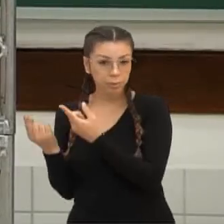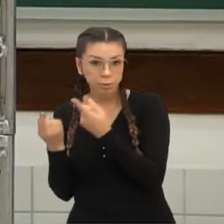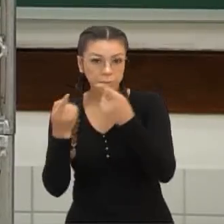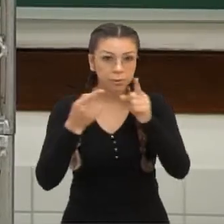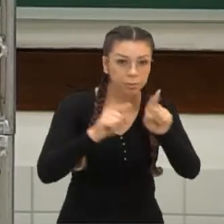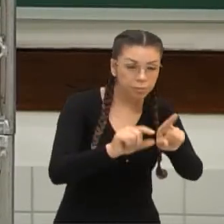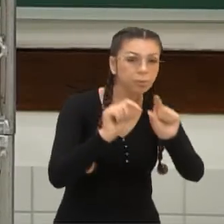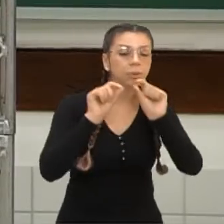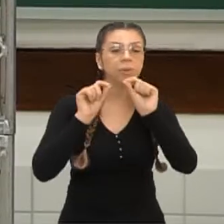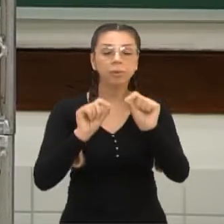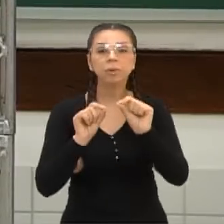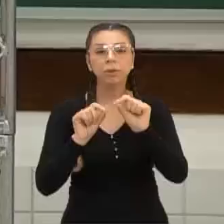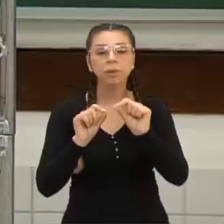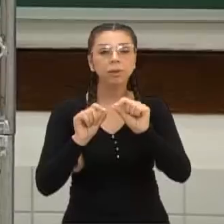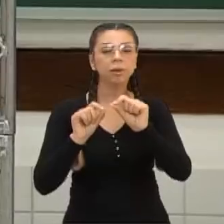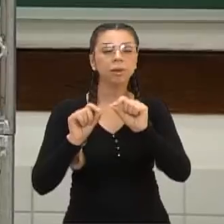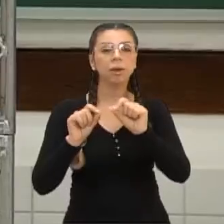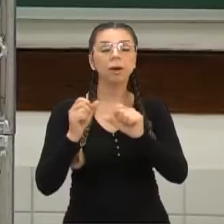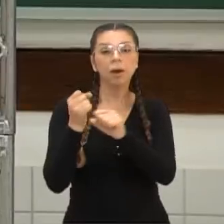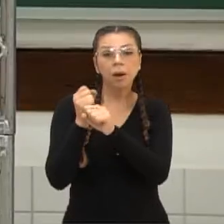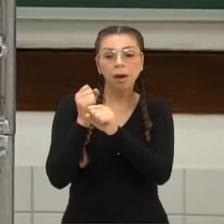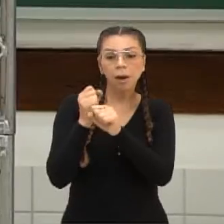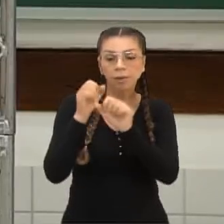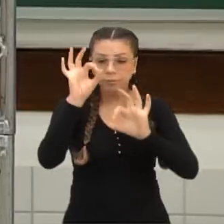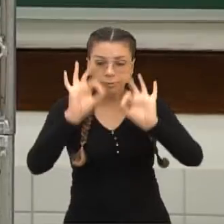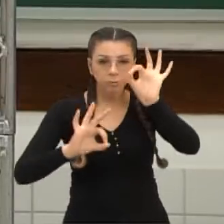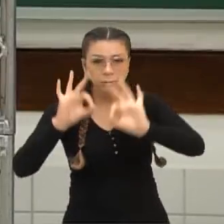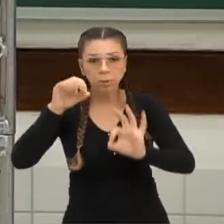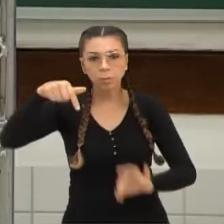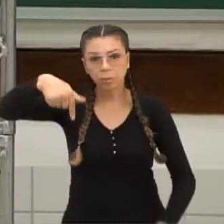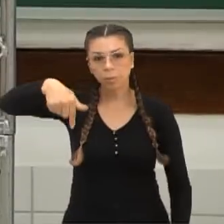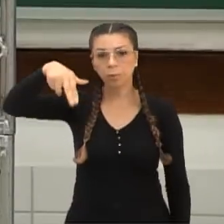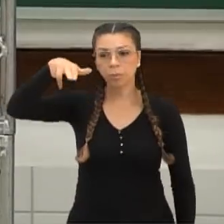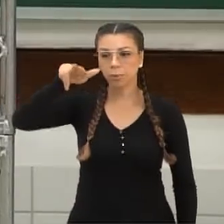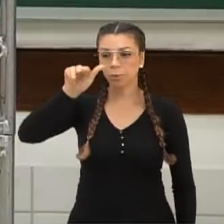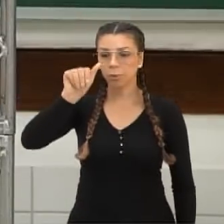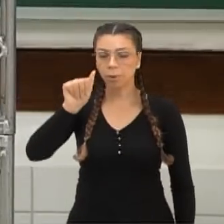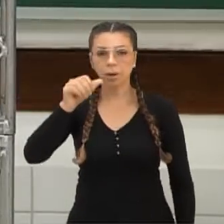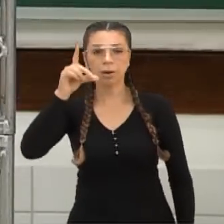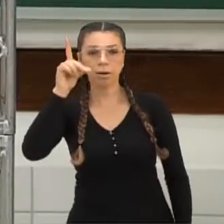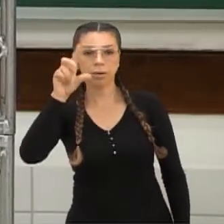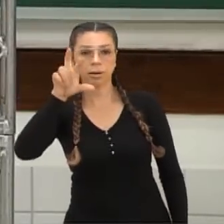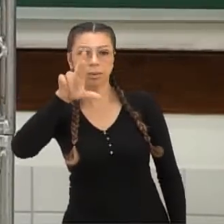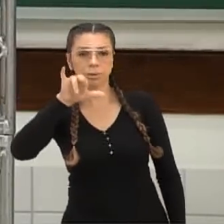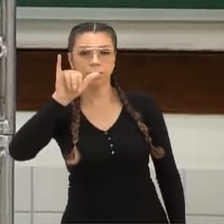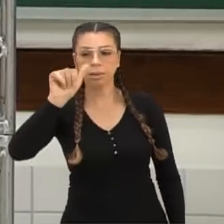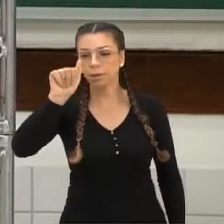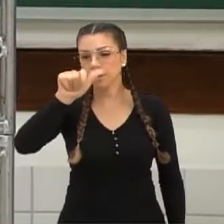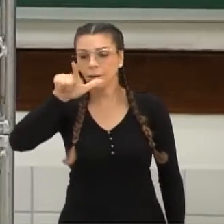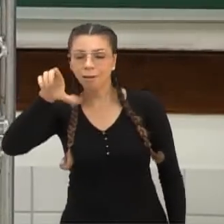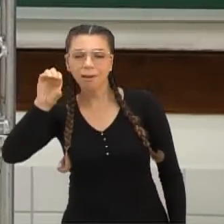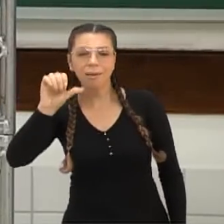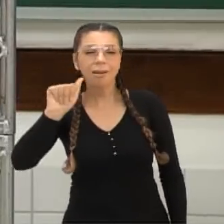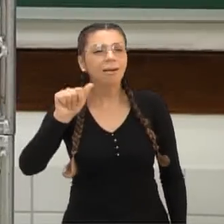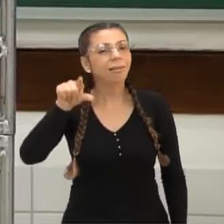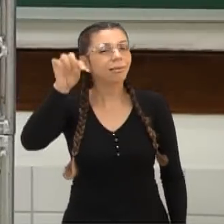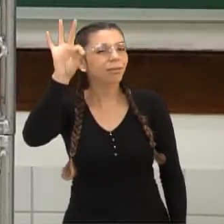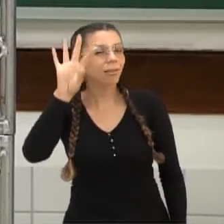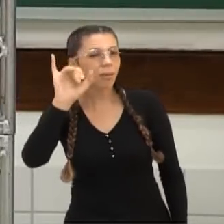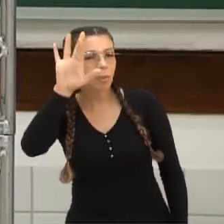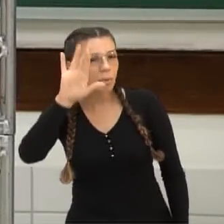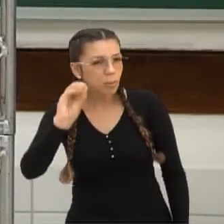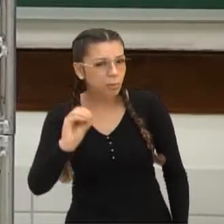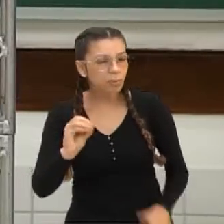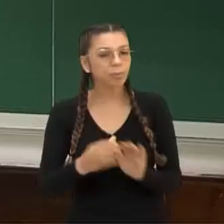um quadrilátero. Vamos ver se é um quadrilátero mesmo? Olha aqui, ó. Vamos construir aqui com a professora, ó. Um